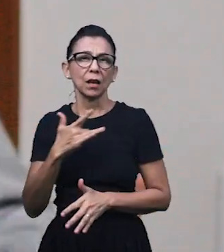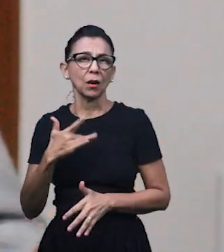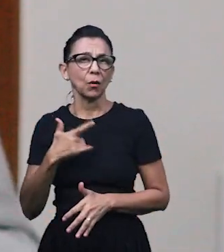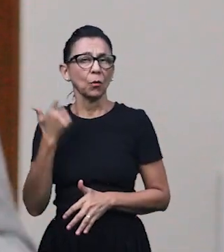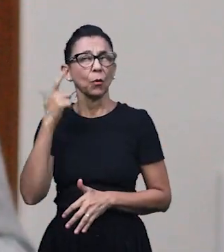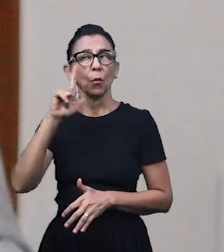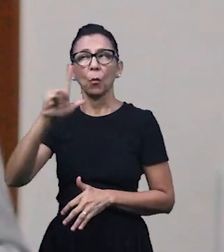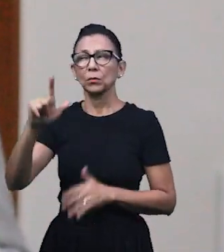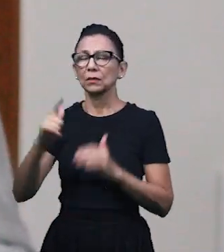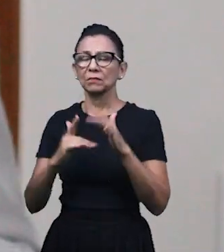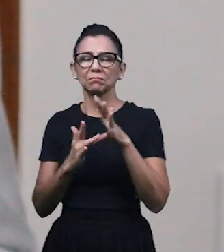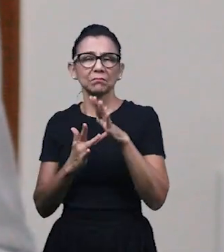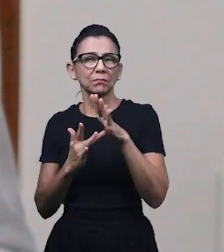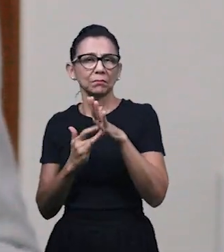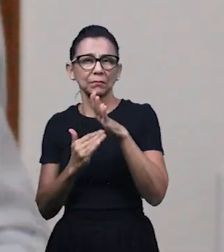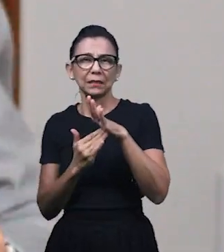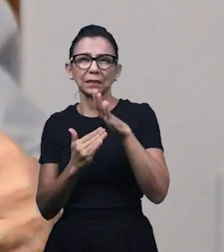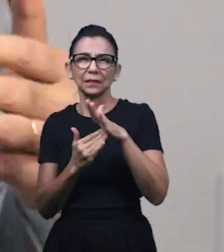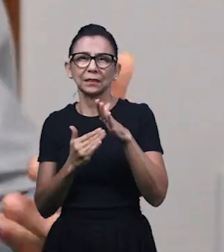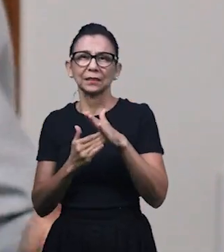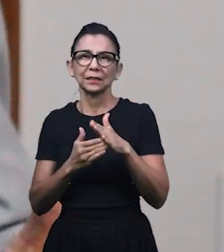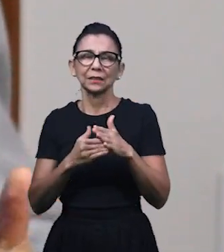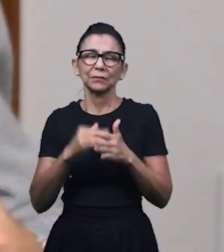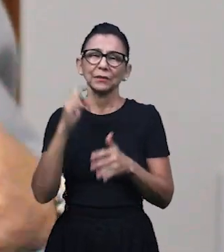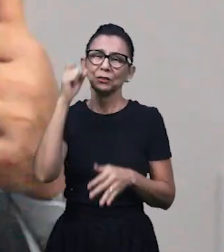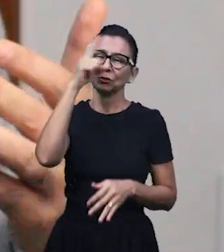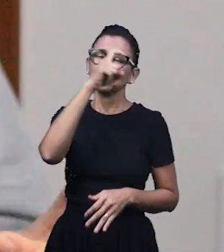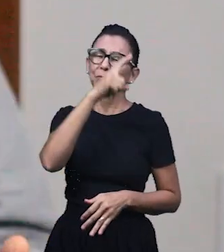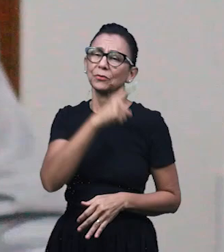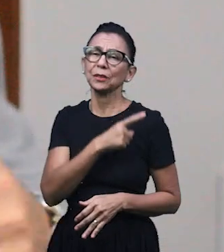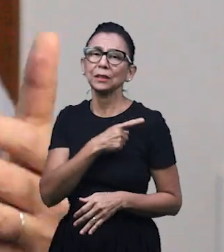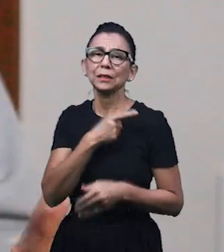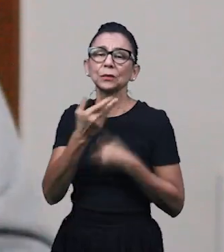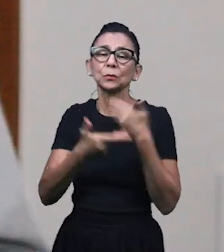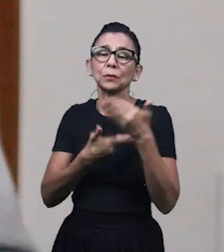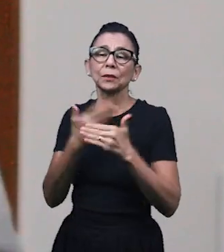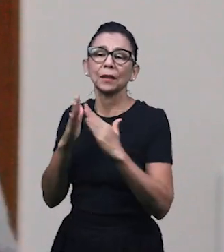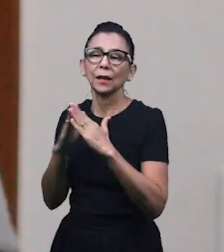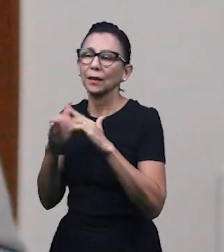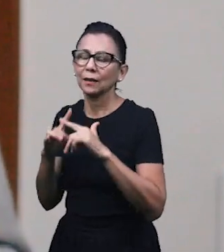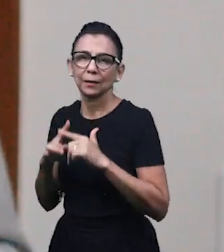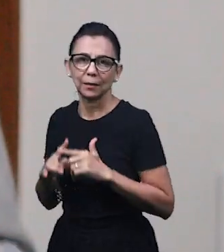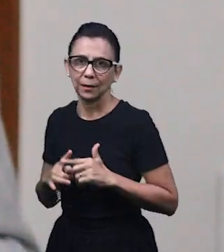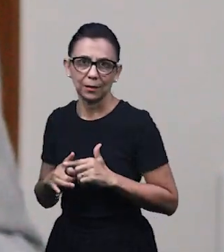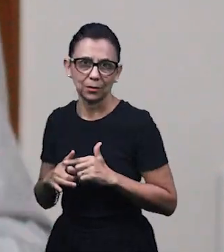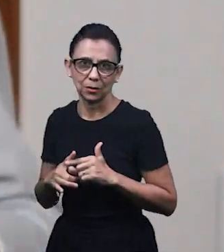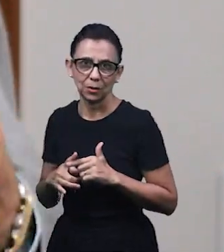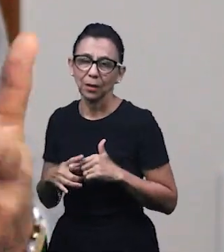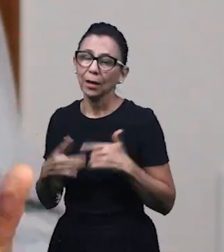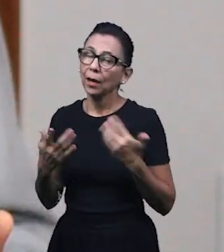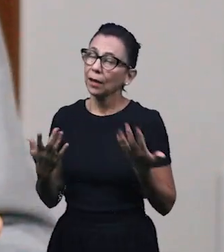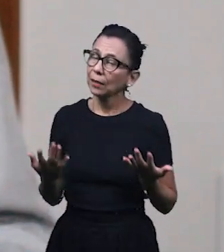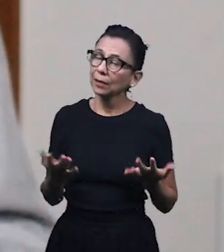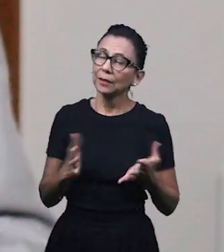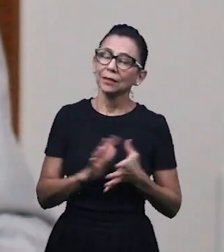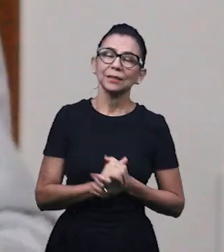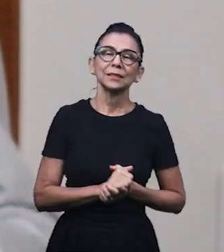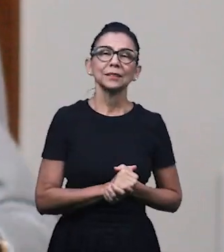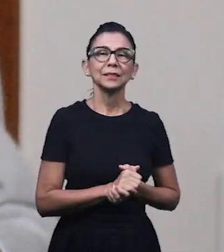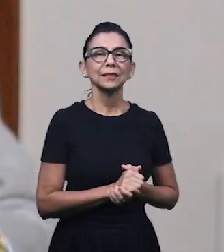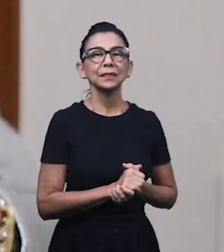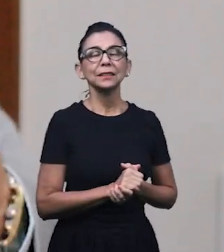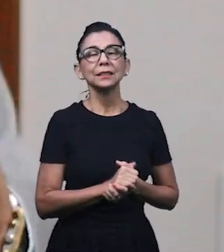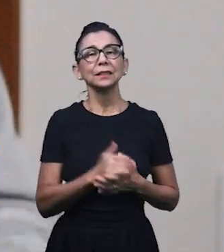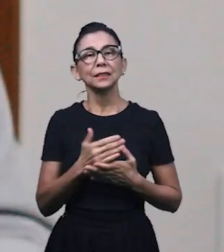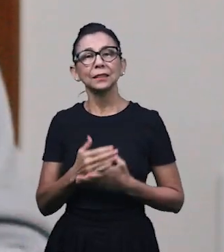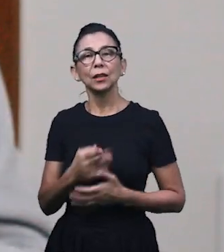quaisquer outras limitações que dificultem ali estar à frente, cuidando de uma igreja, e o pastor então recebe